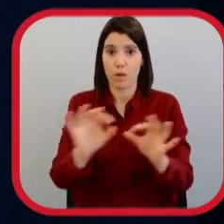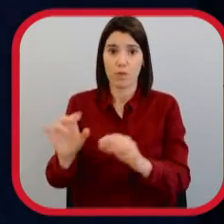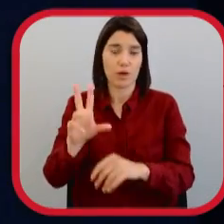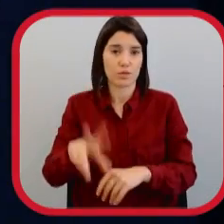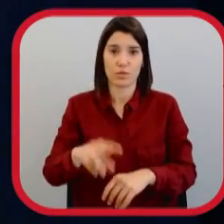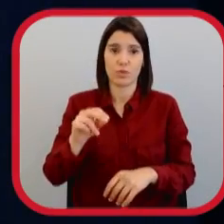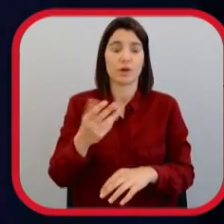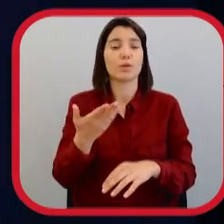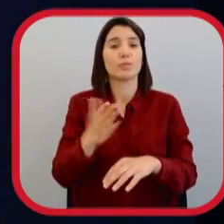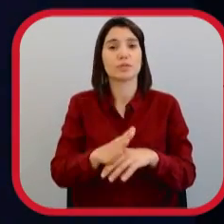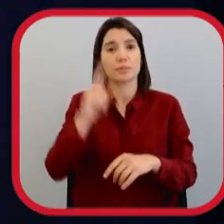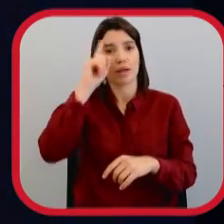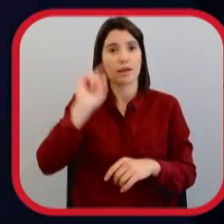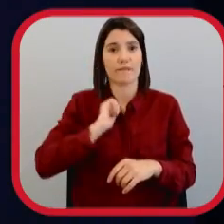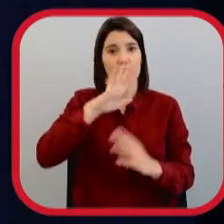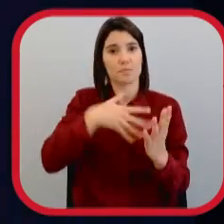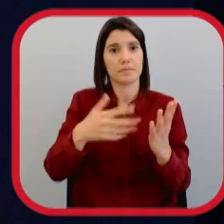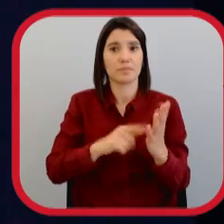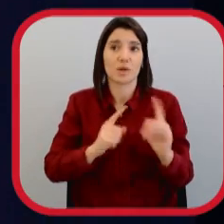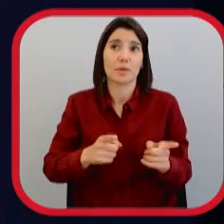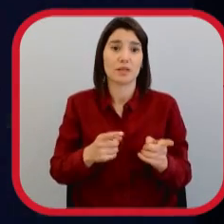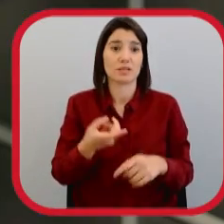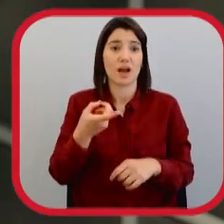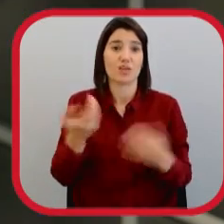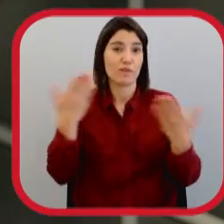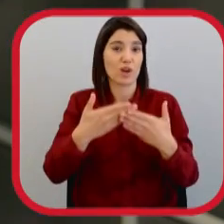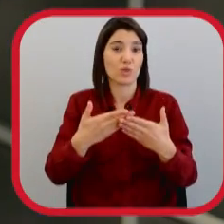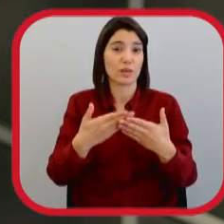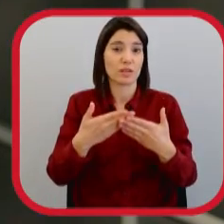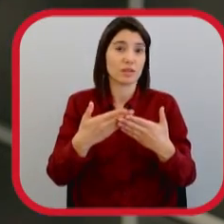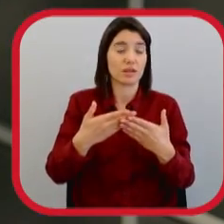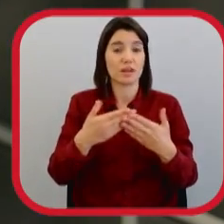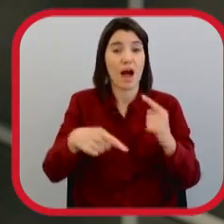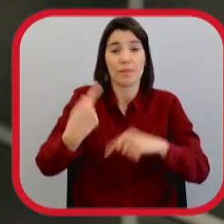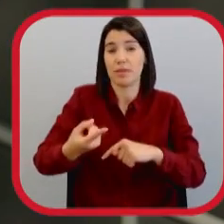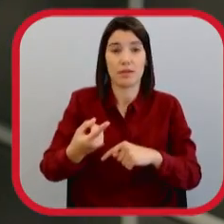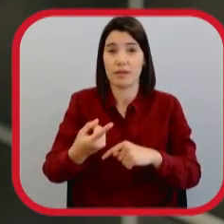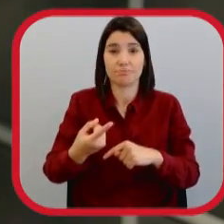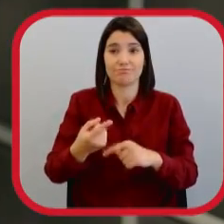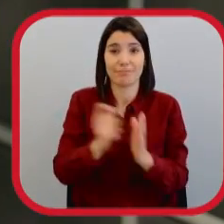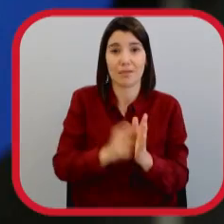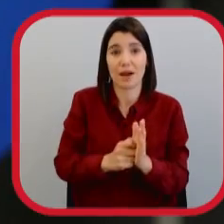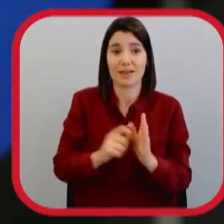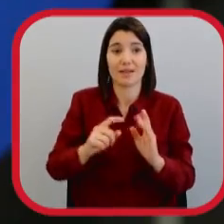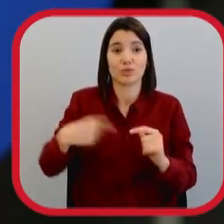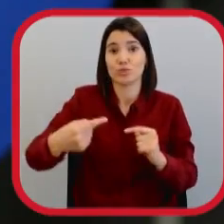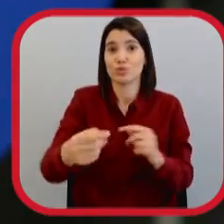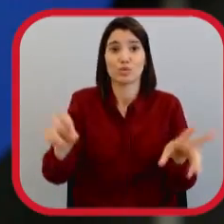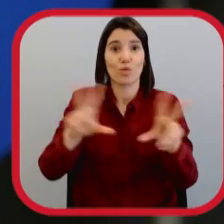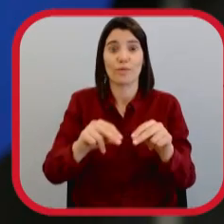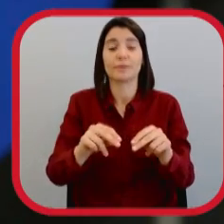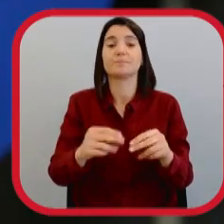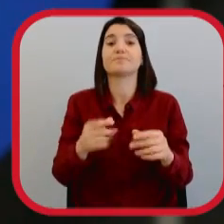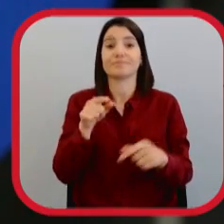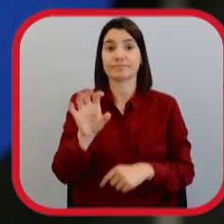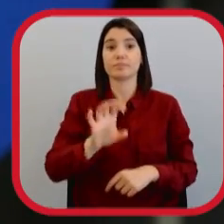nunca é igual. Por exemplo, normalmente sei a minha agenda por volta das 9 da noite do dia anterior e, portanto, todos os dias são uma coisa nova.